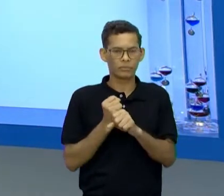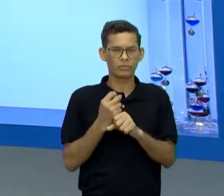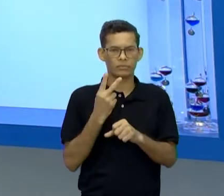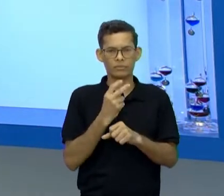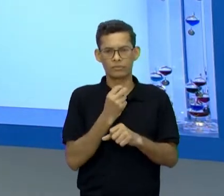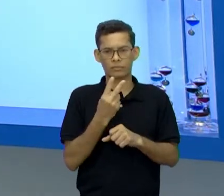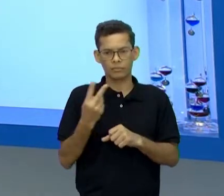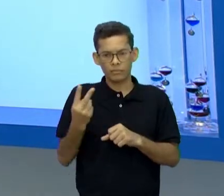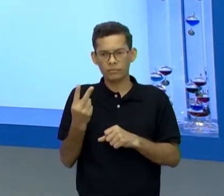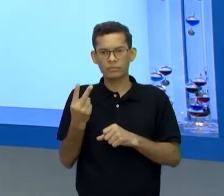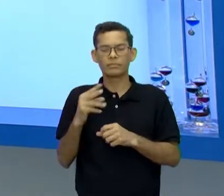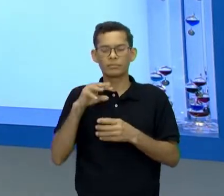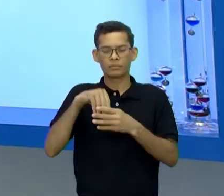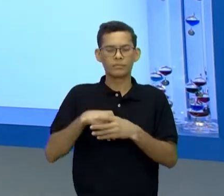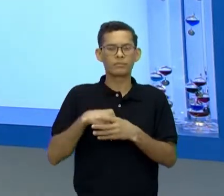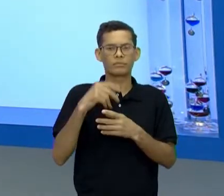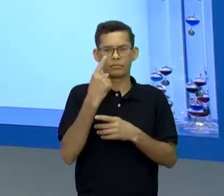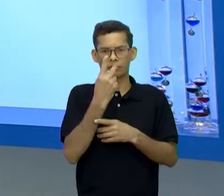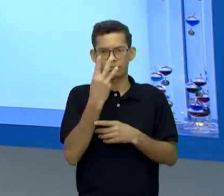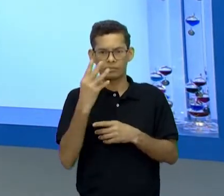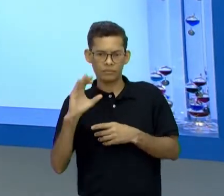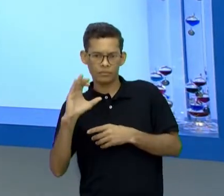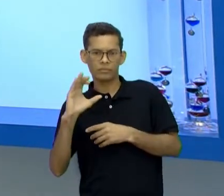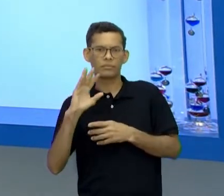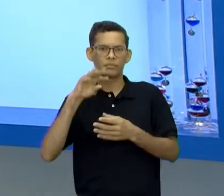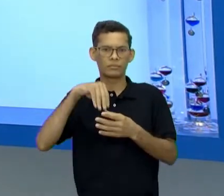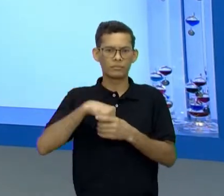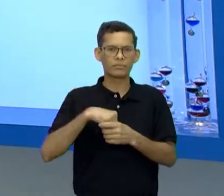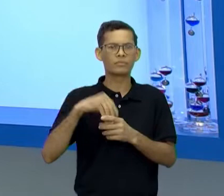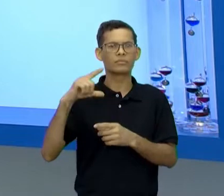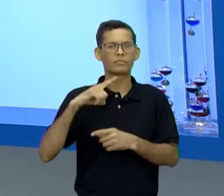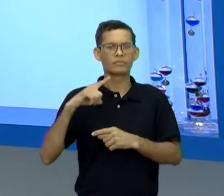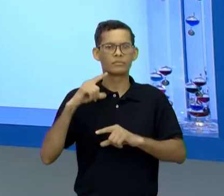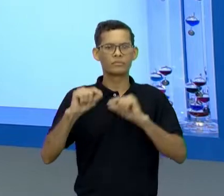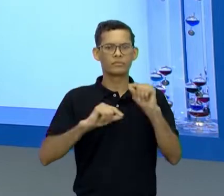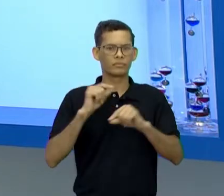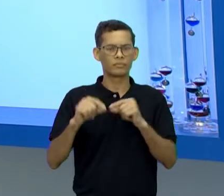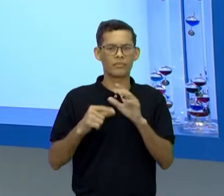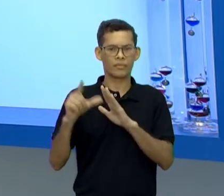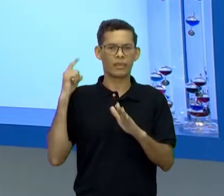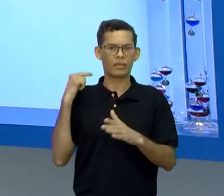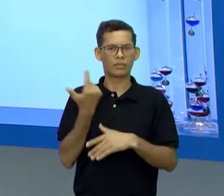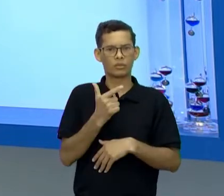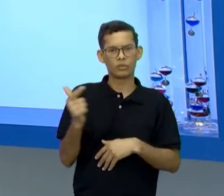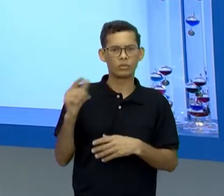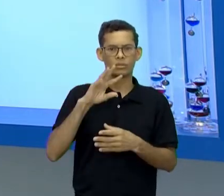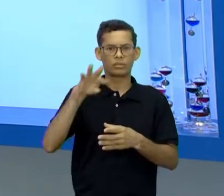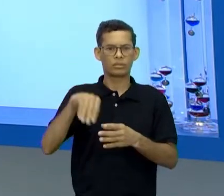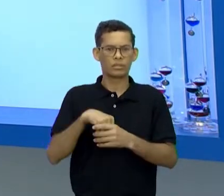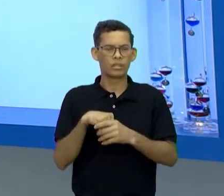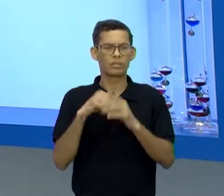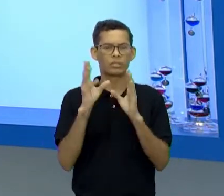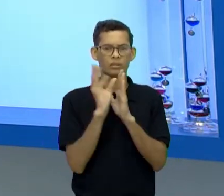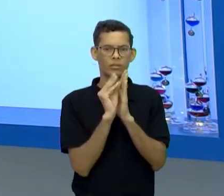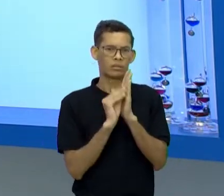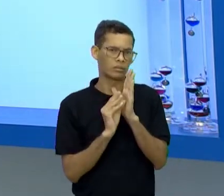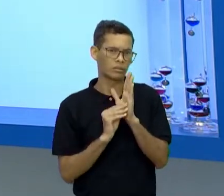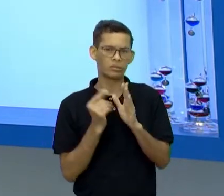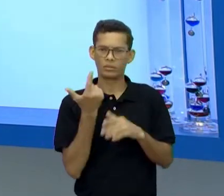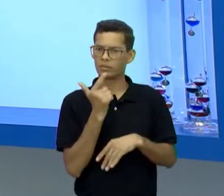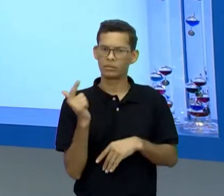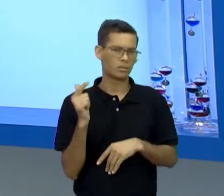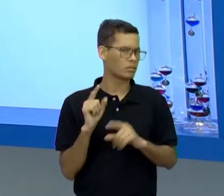conteúdo novo do novo ensino médio. Esses aprofundamentos, pessoal, não tinha no currículo. Esses conteúdos, né, Gibarina, não tinha